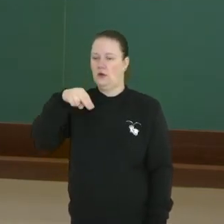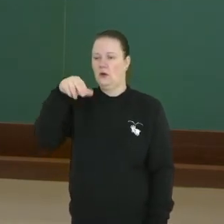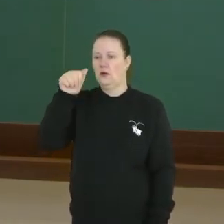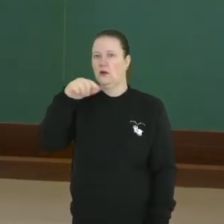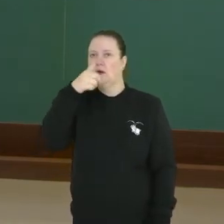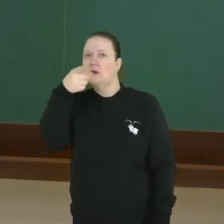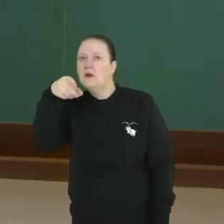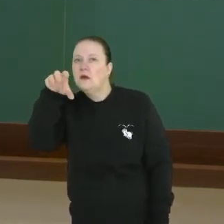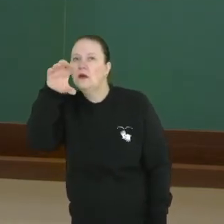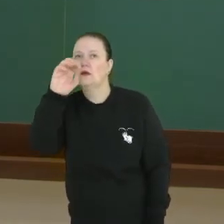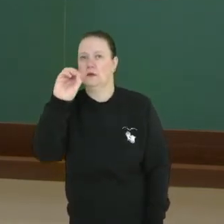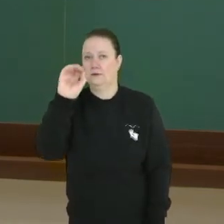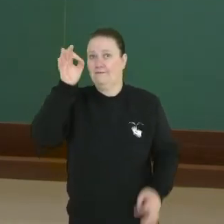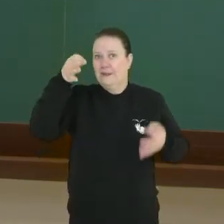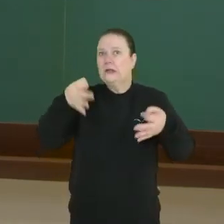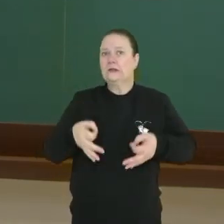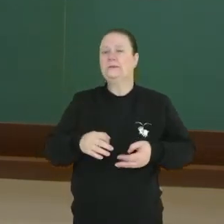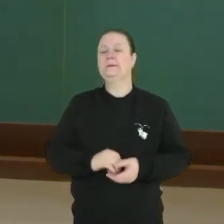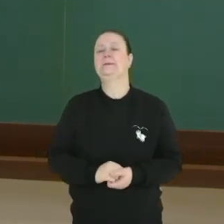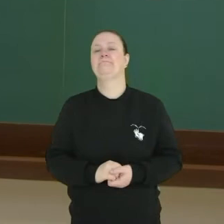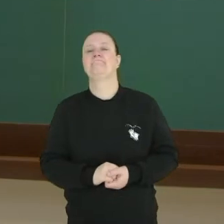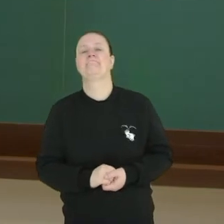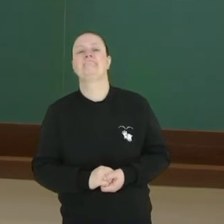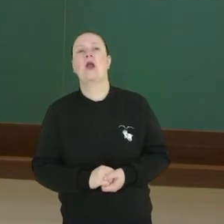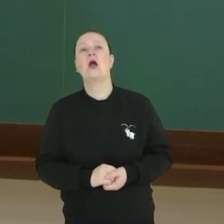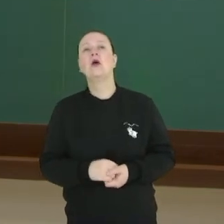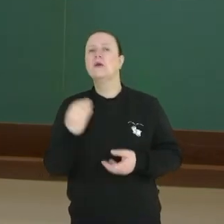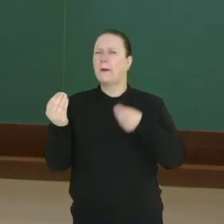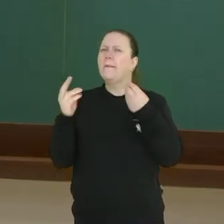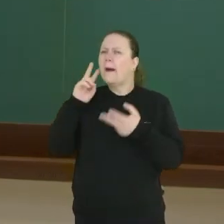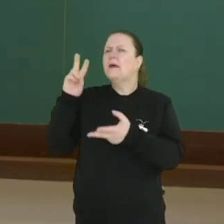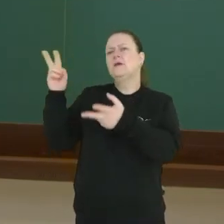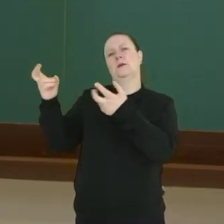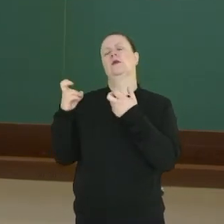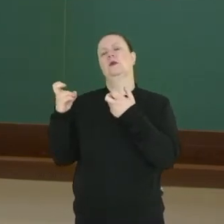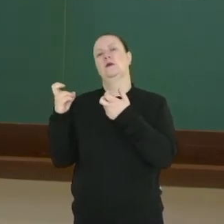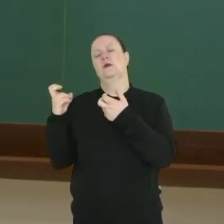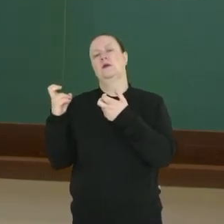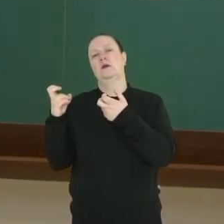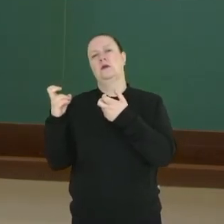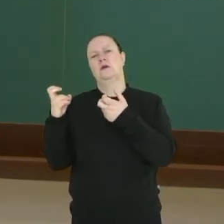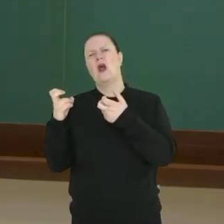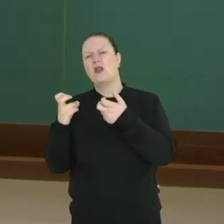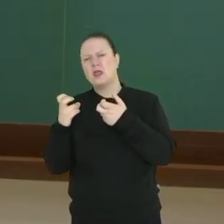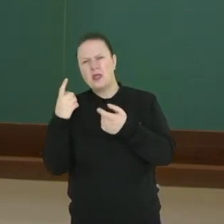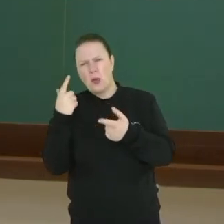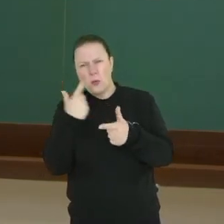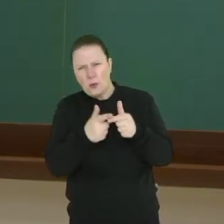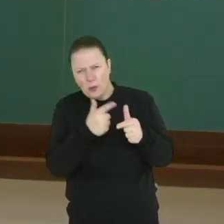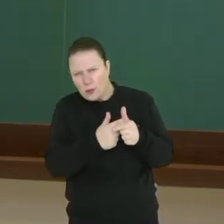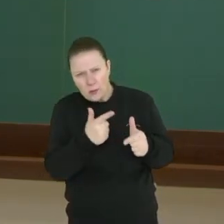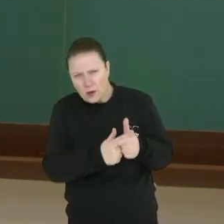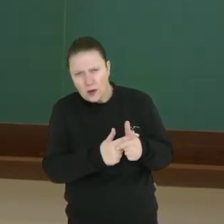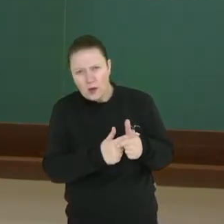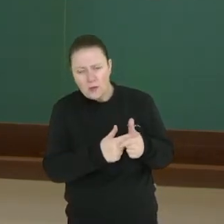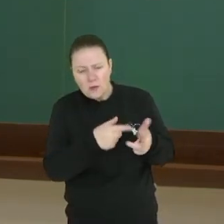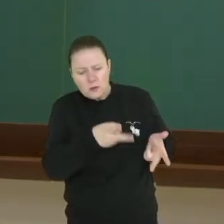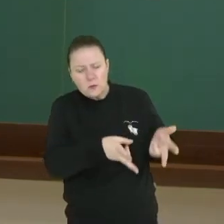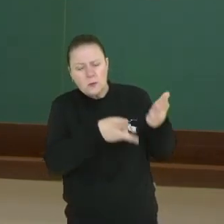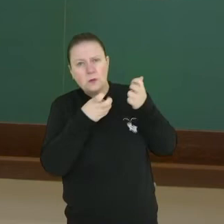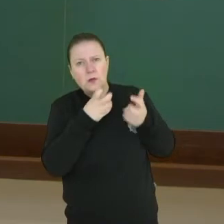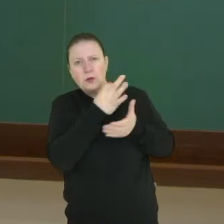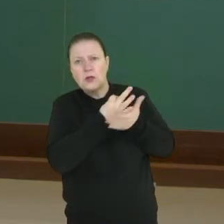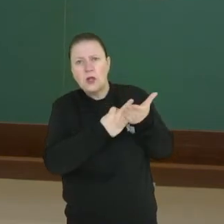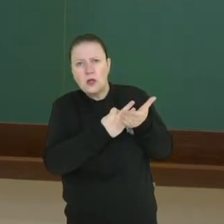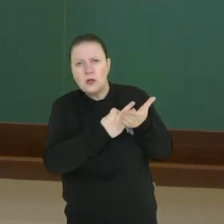Certo? Observaram? Então, mas isso prejudicou muito a interpretação do fato? Eu